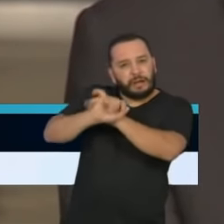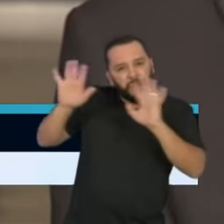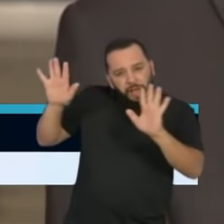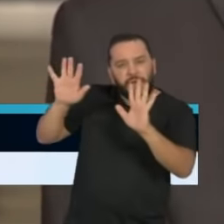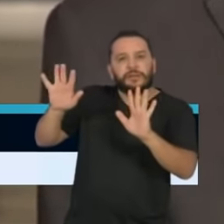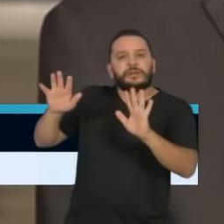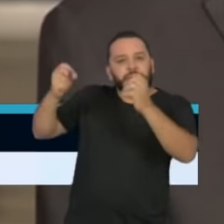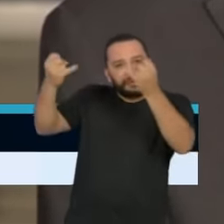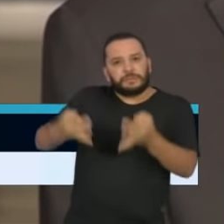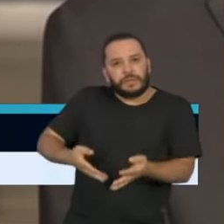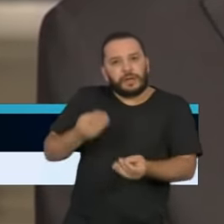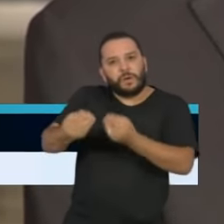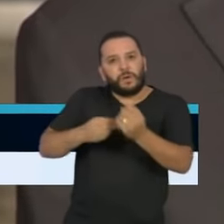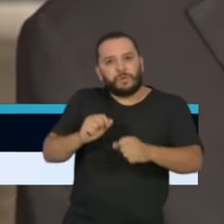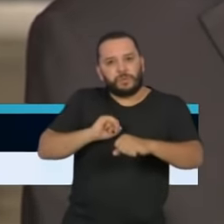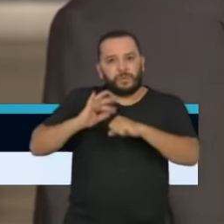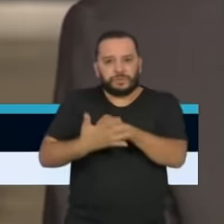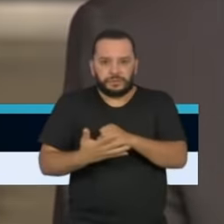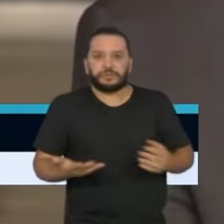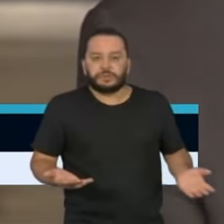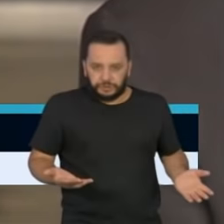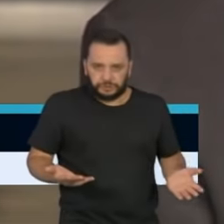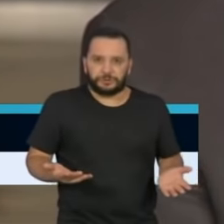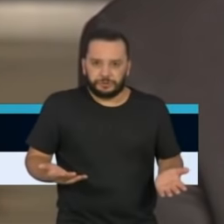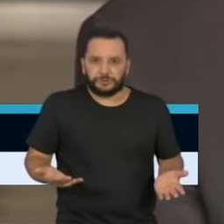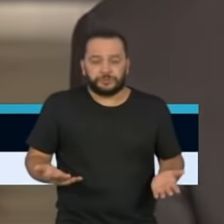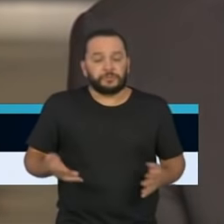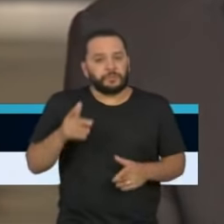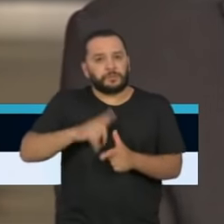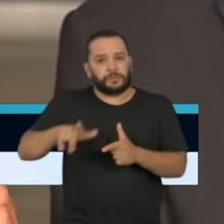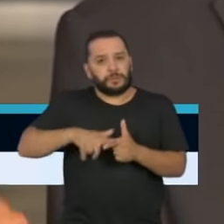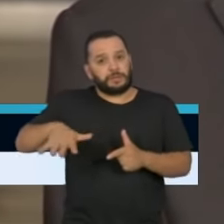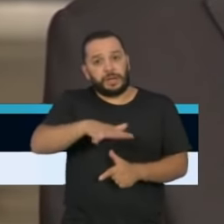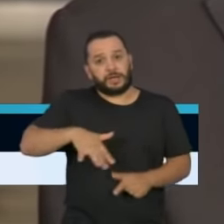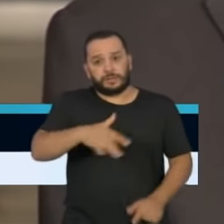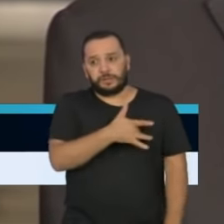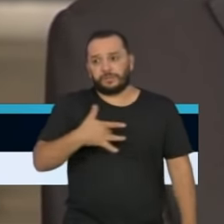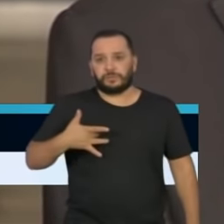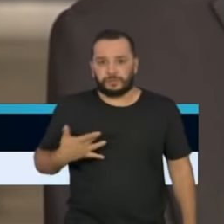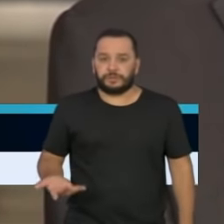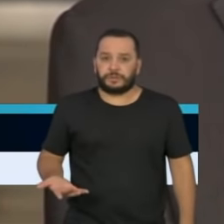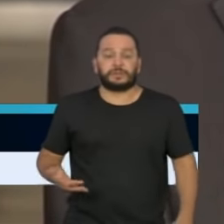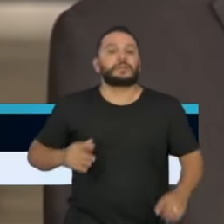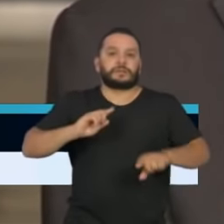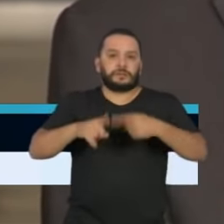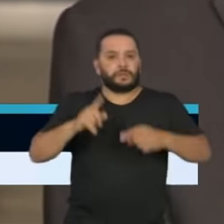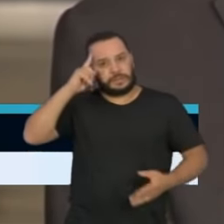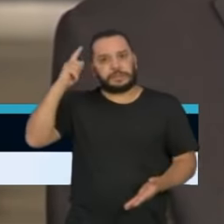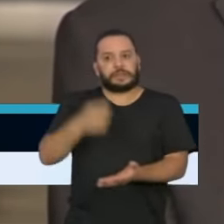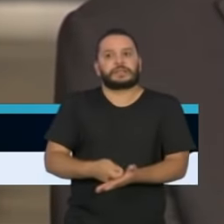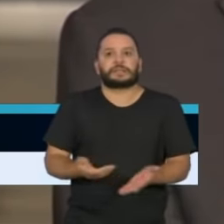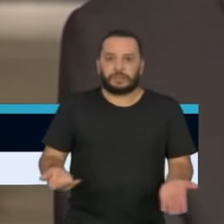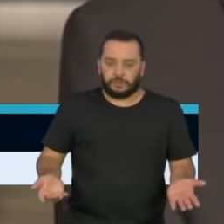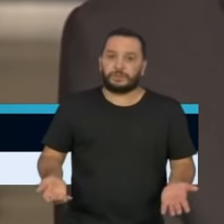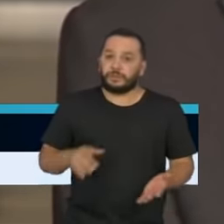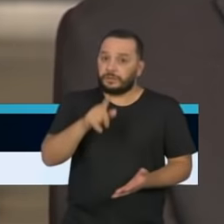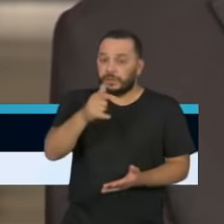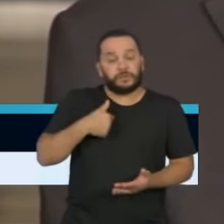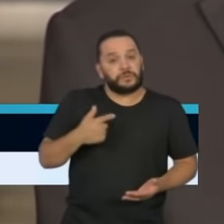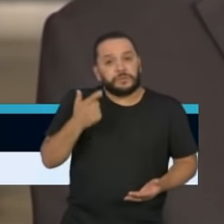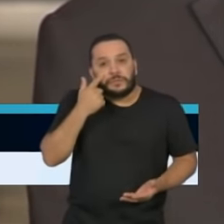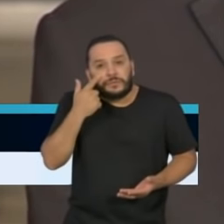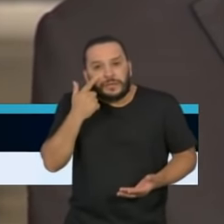precisa à cobertura desta crise de saúde, para aí então tomarem as suas decisões. Não consultem